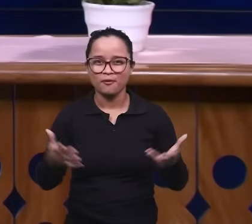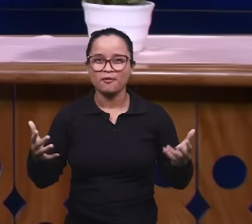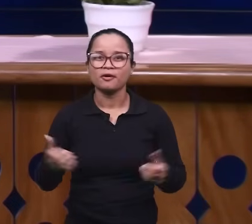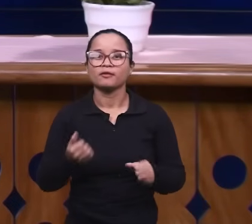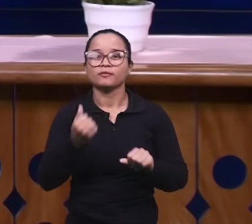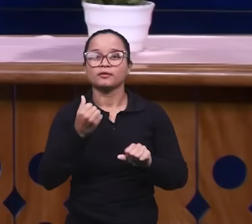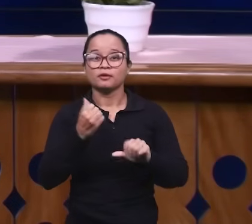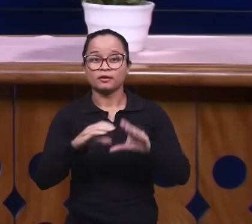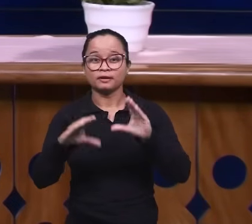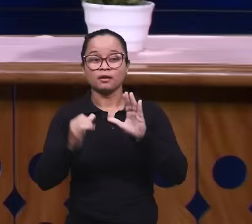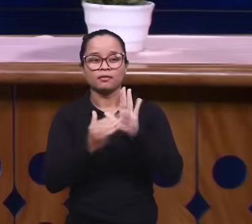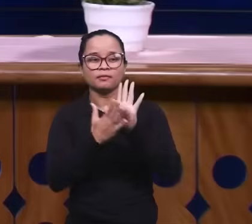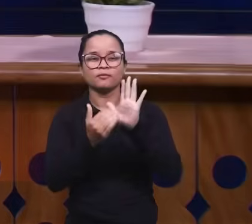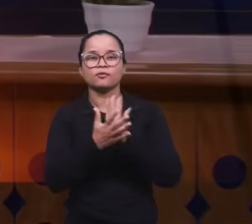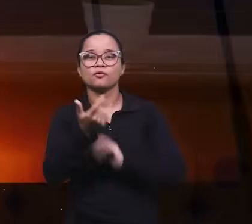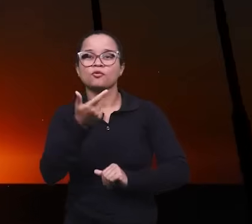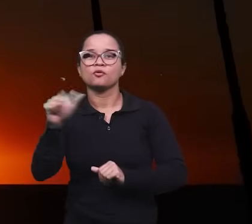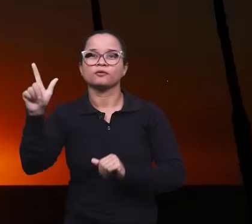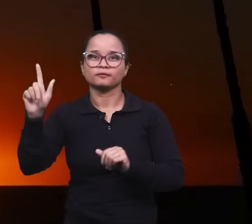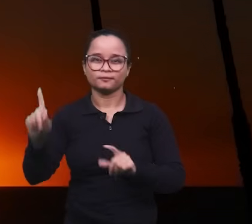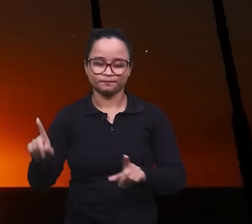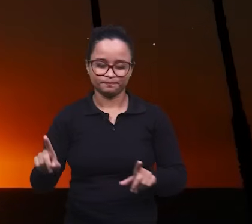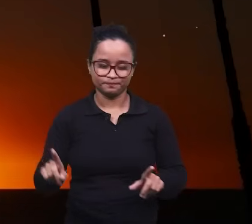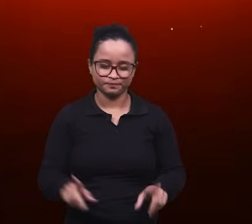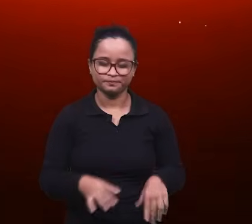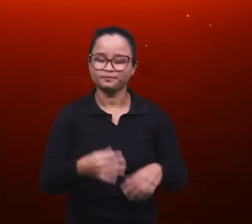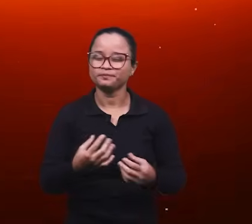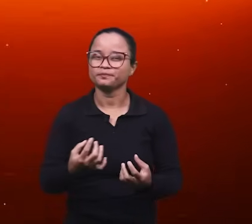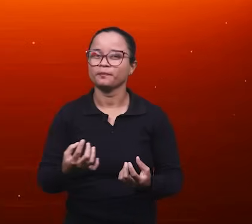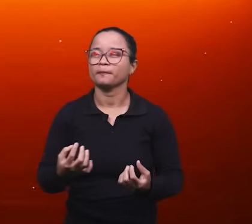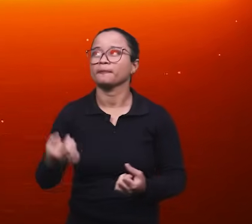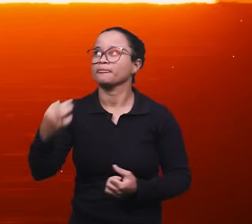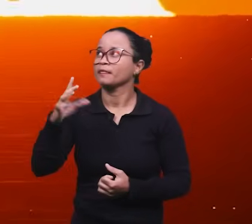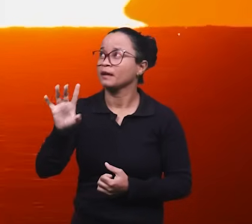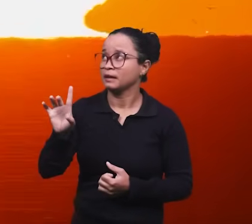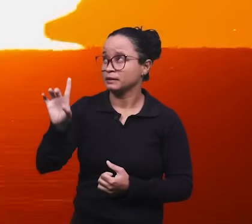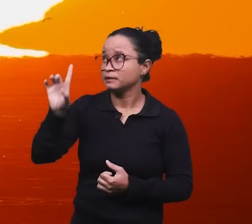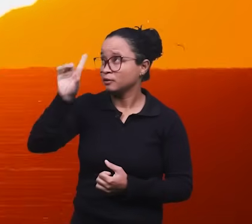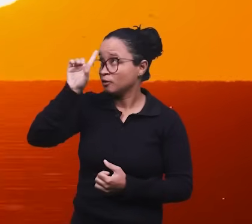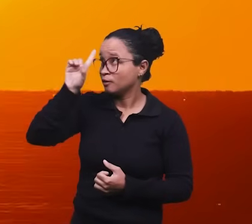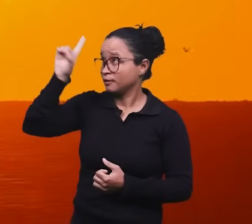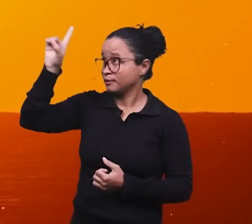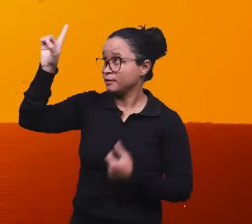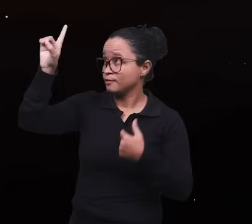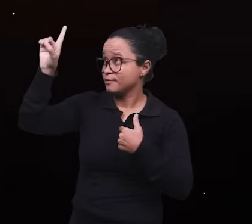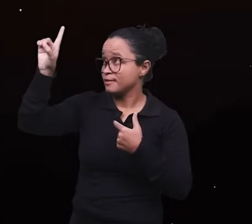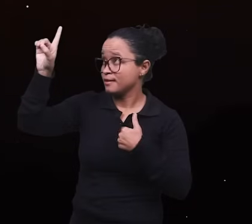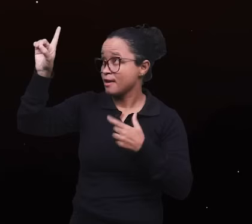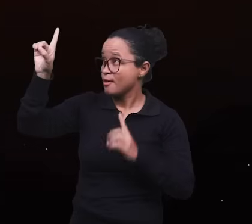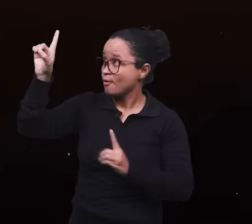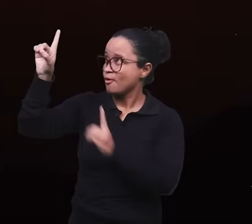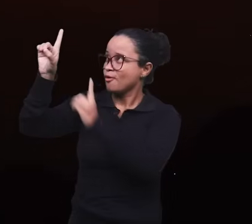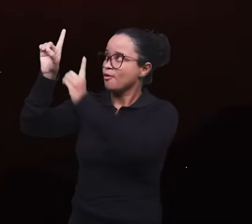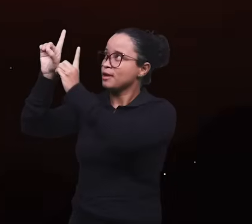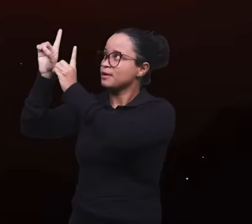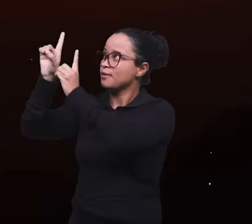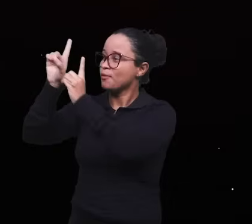mais um louvor ao Senhor. Em ti eu encontro, ó Deus, toda